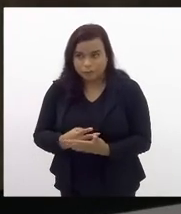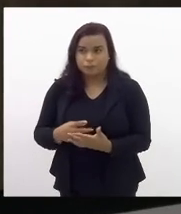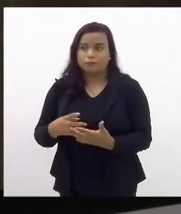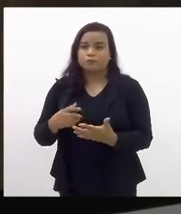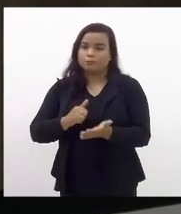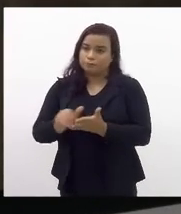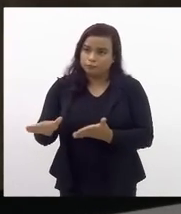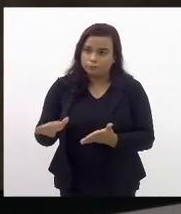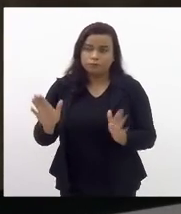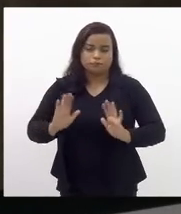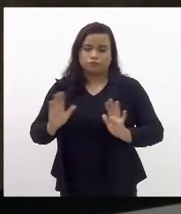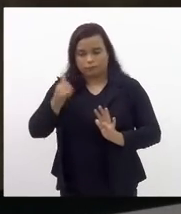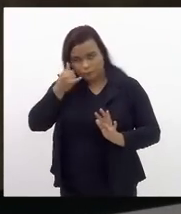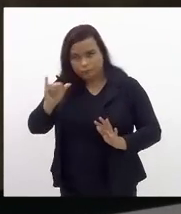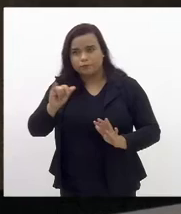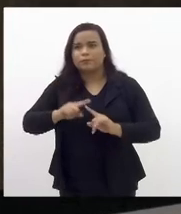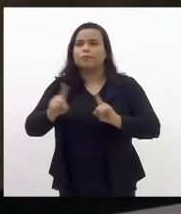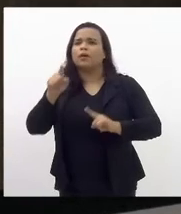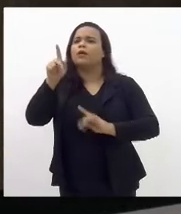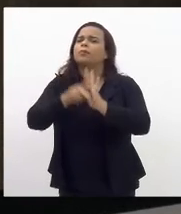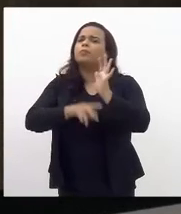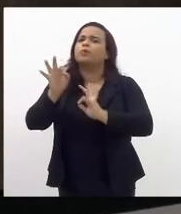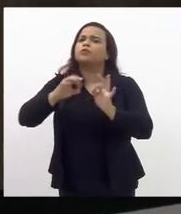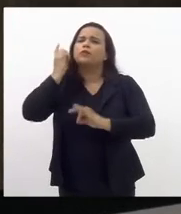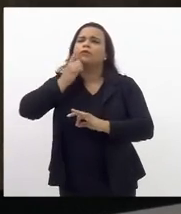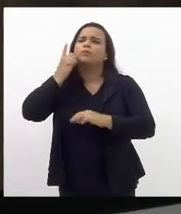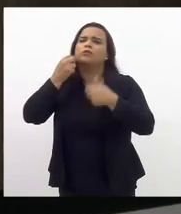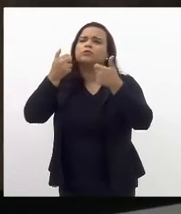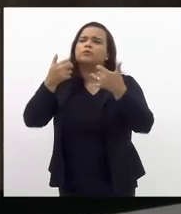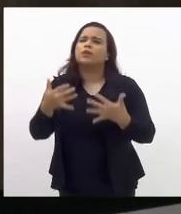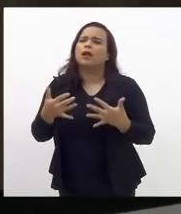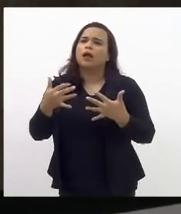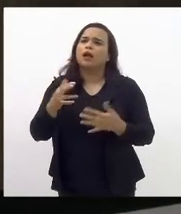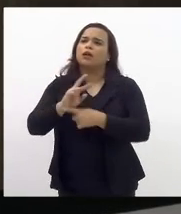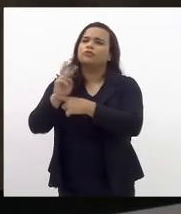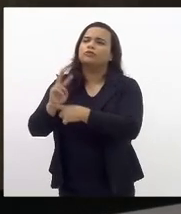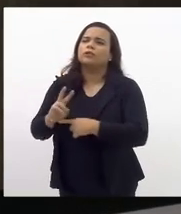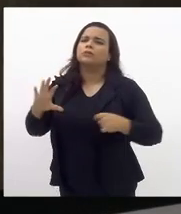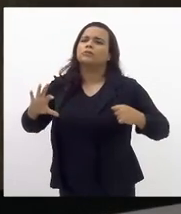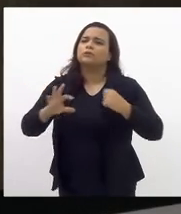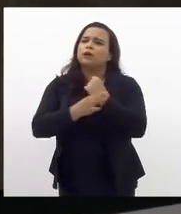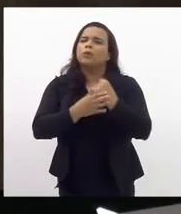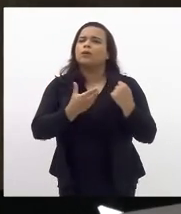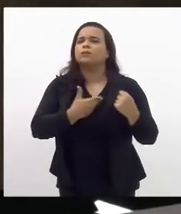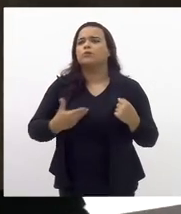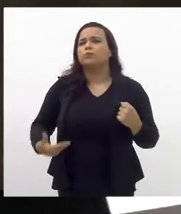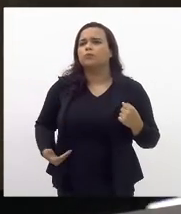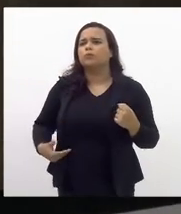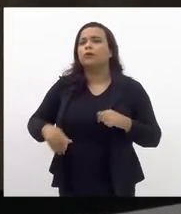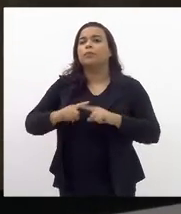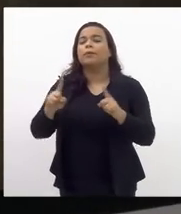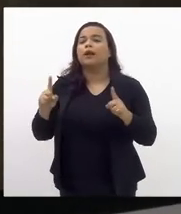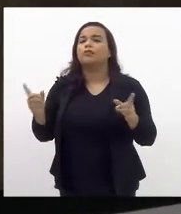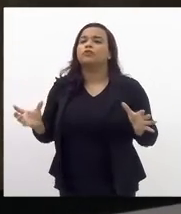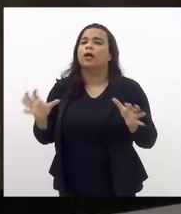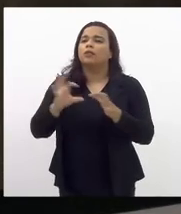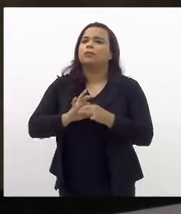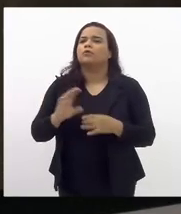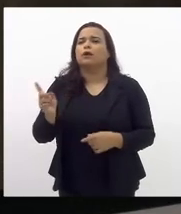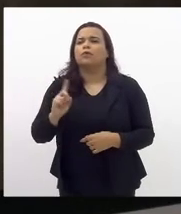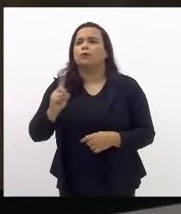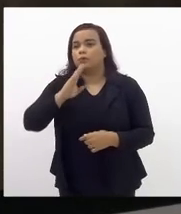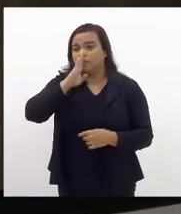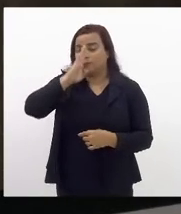quadros. Mas aí o projeto do deputado ele fala em agentes da segurança pública, o que não incluiria o corpo